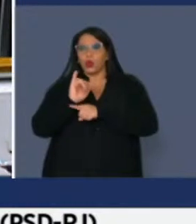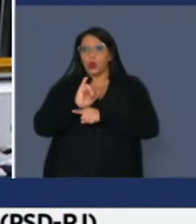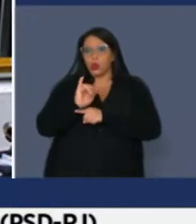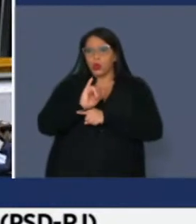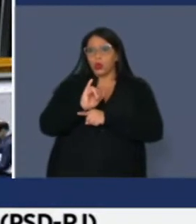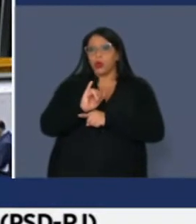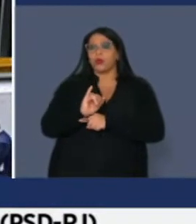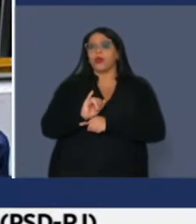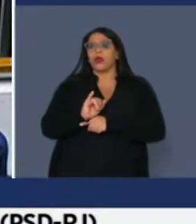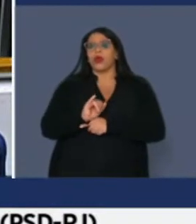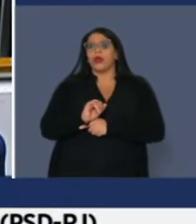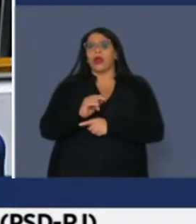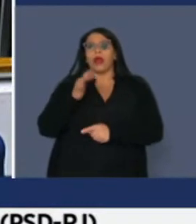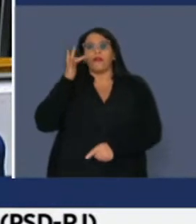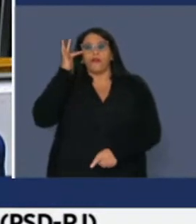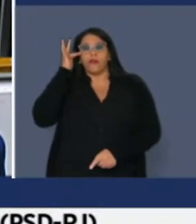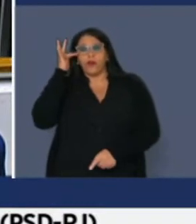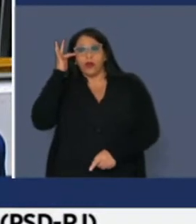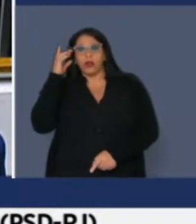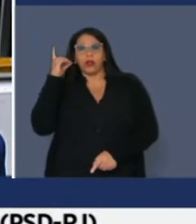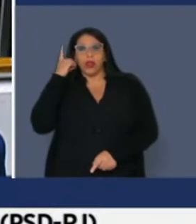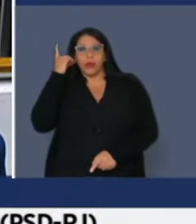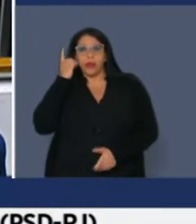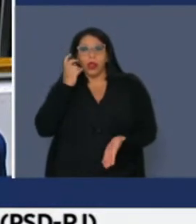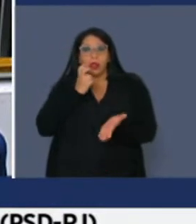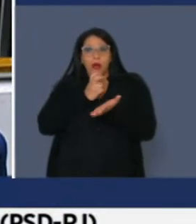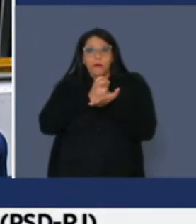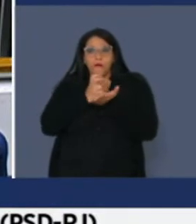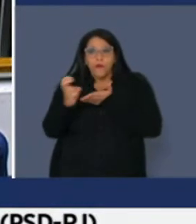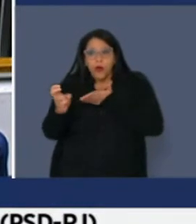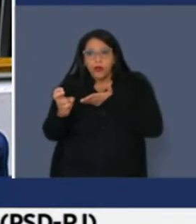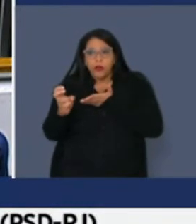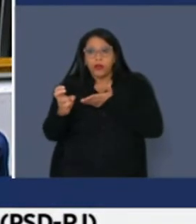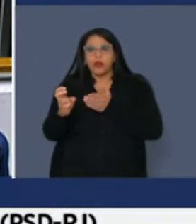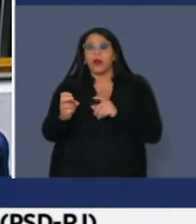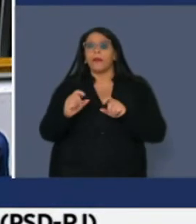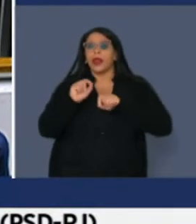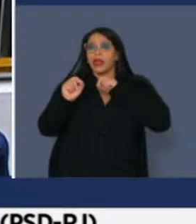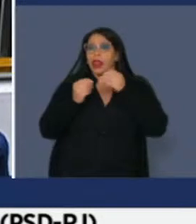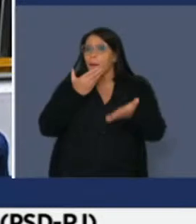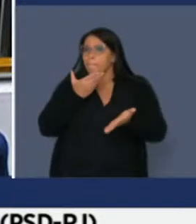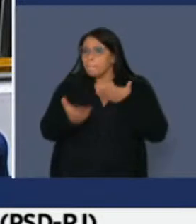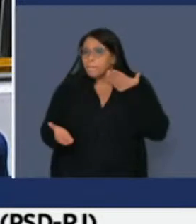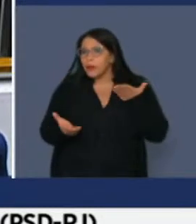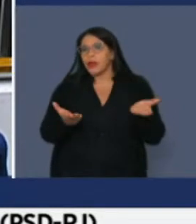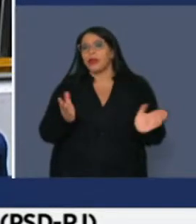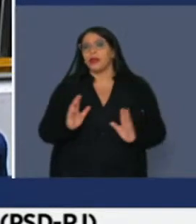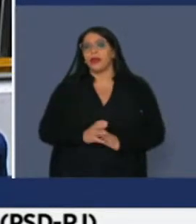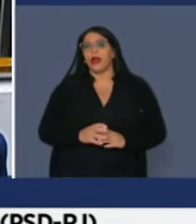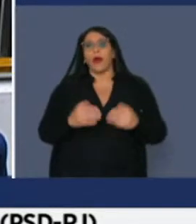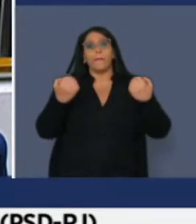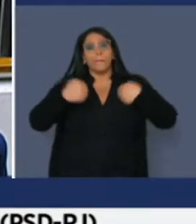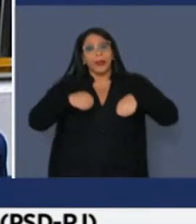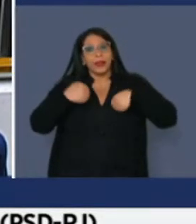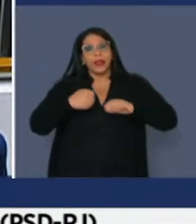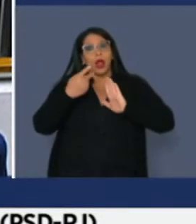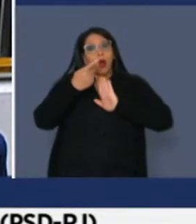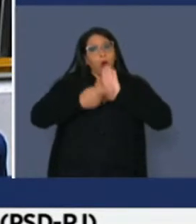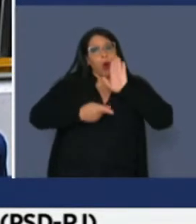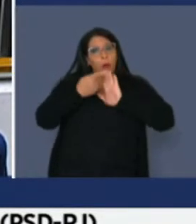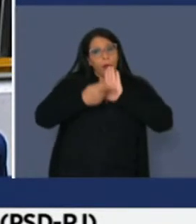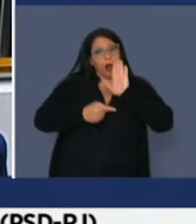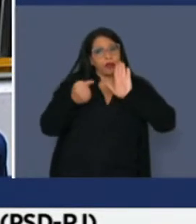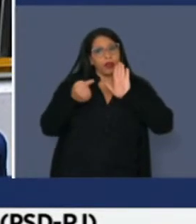Flor de Lis, do PSD do Rio de Janeiro, tenha o mandato cassado, para que ela perca o mandato, é necessário que o projeto de